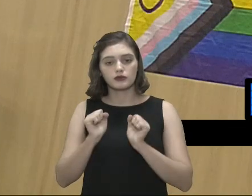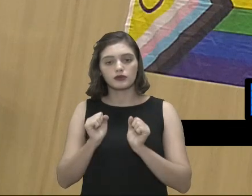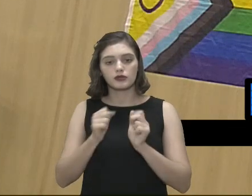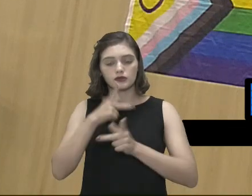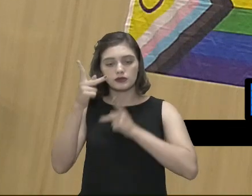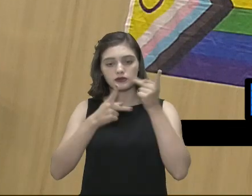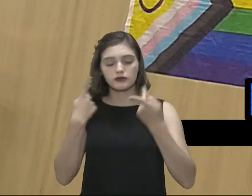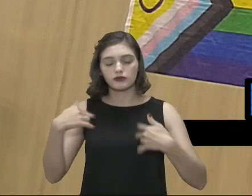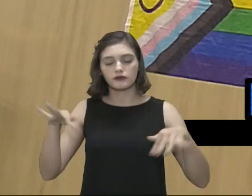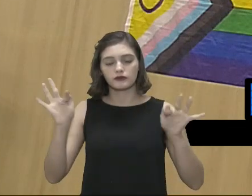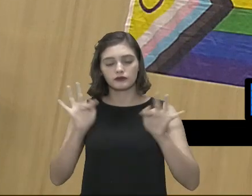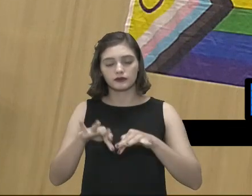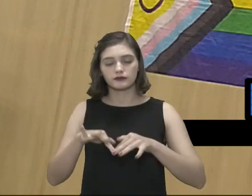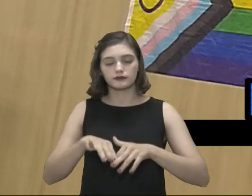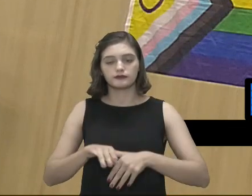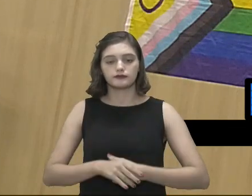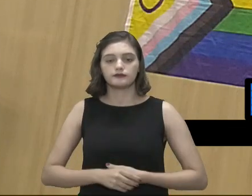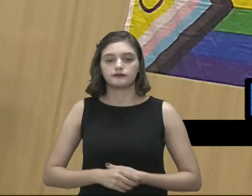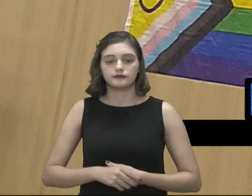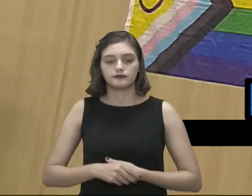suas considerações finais.